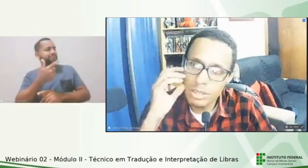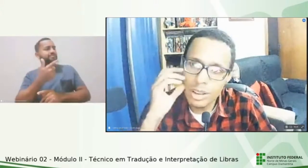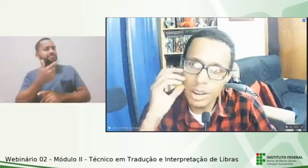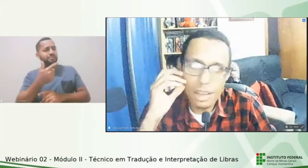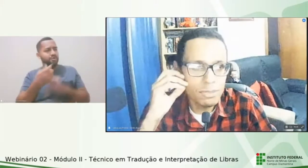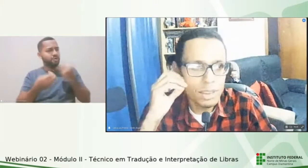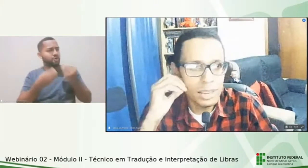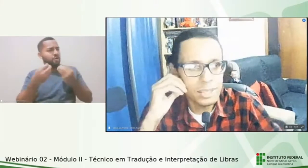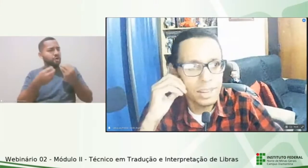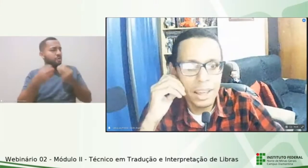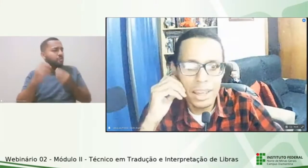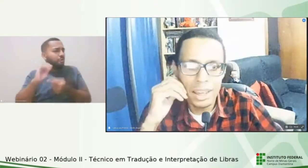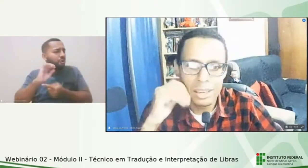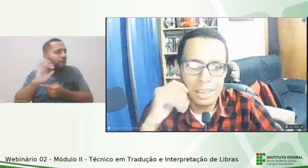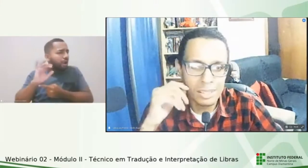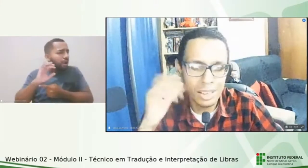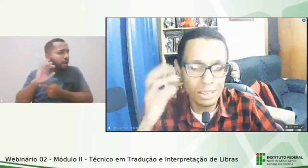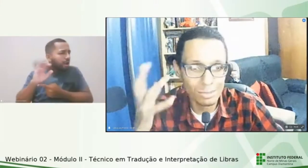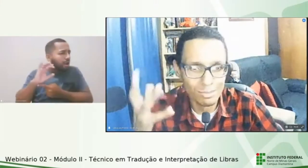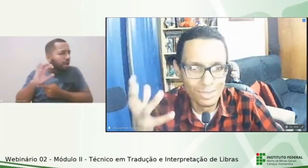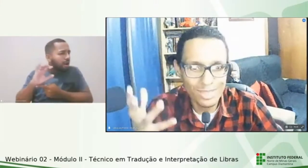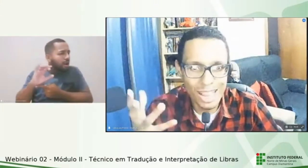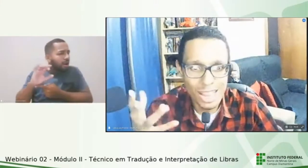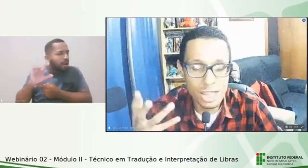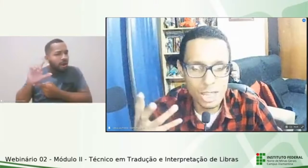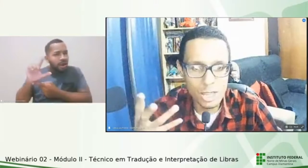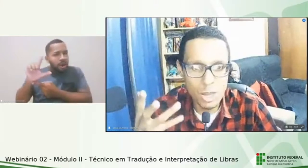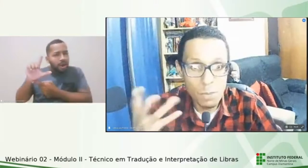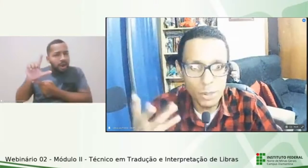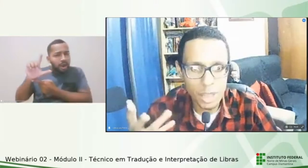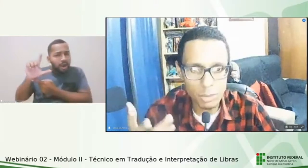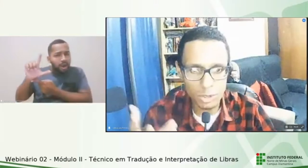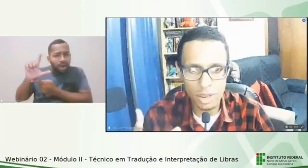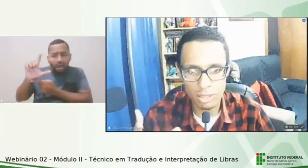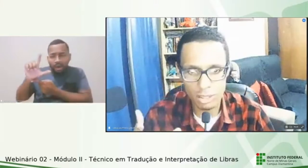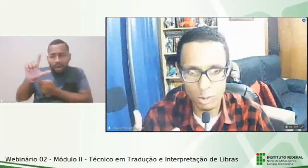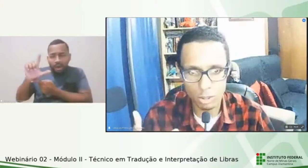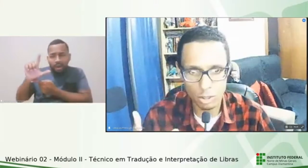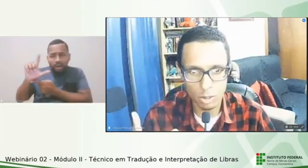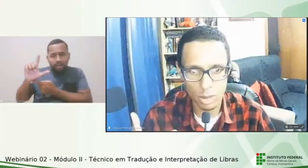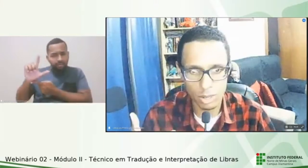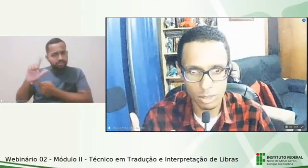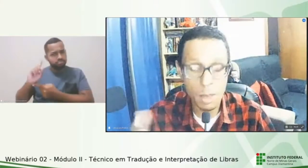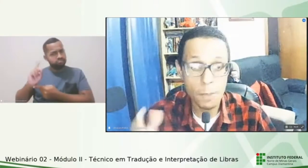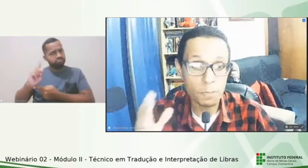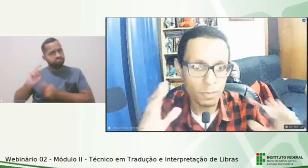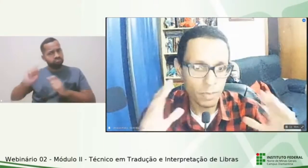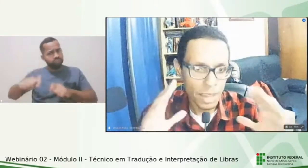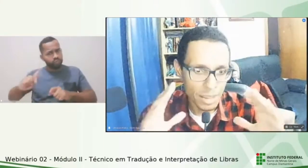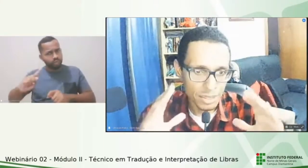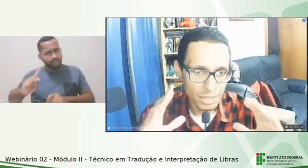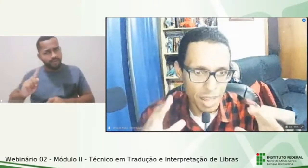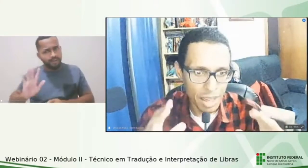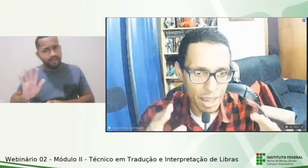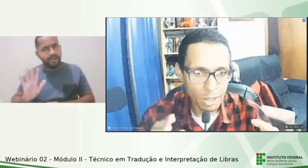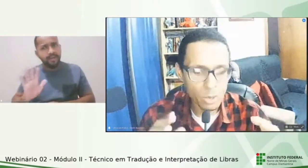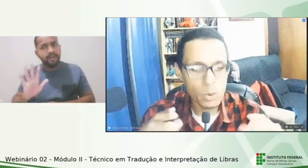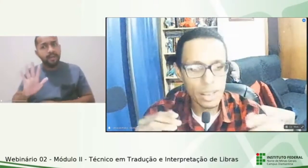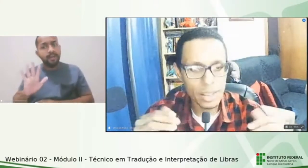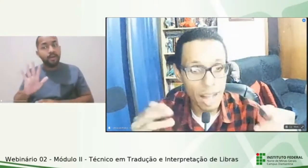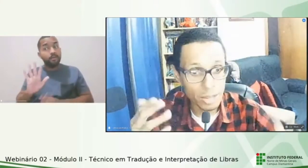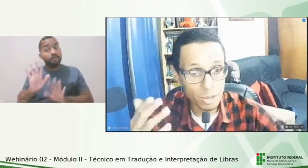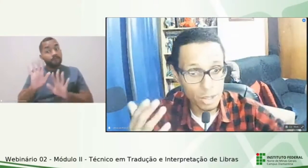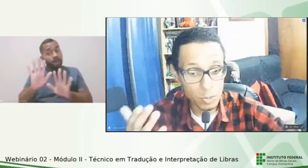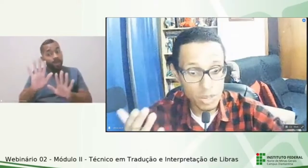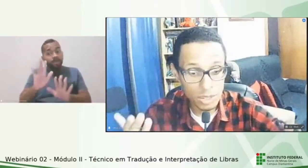que escreve a letra L? Né? Não podemos ter essas condições, exceto